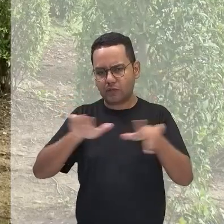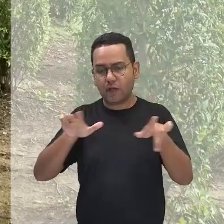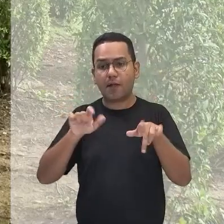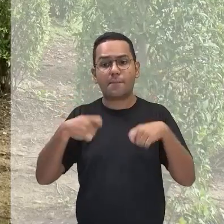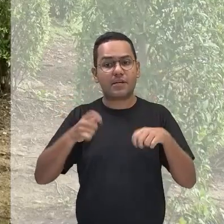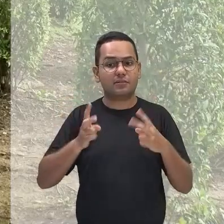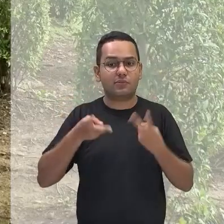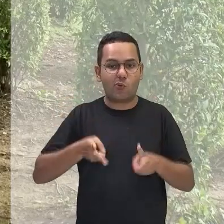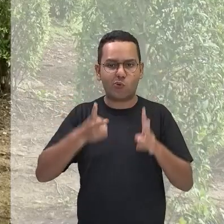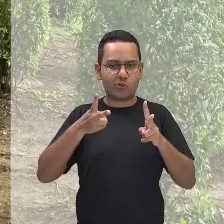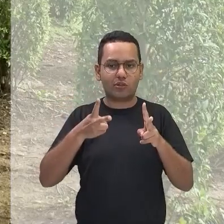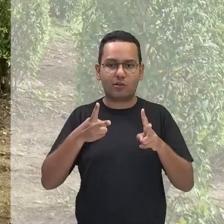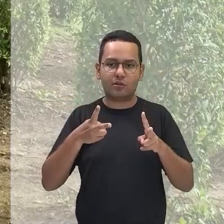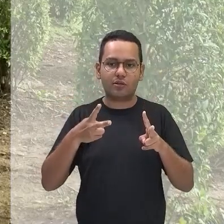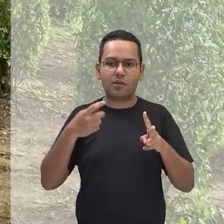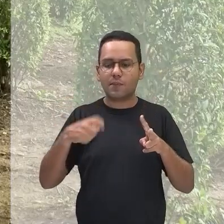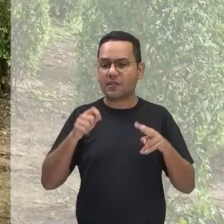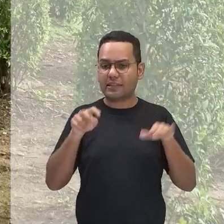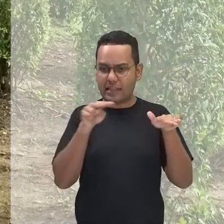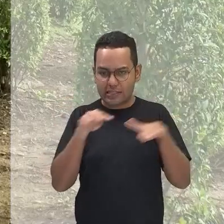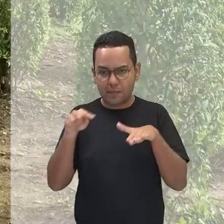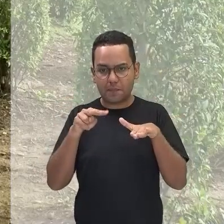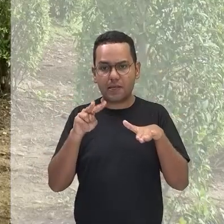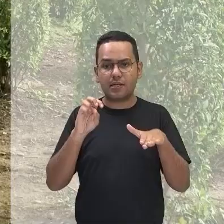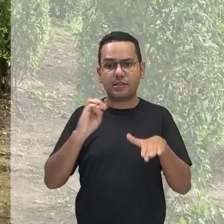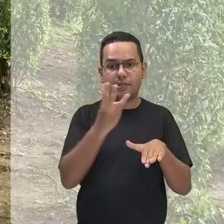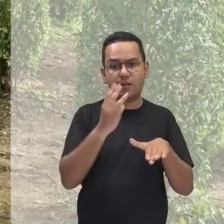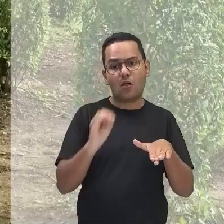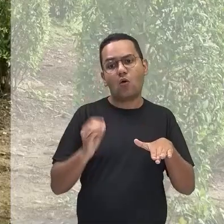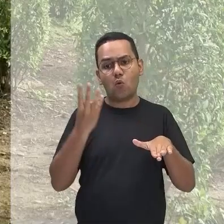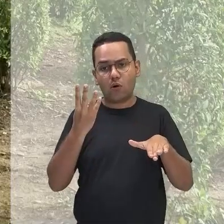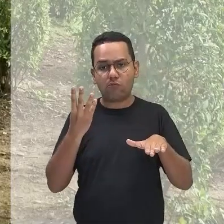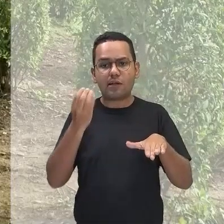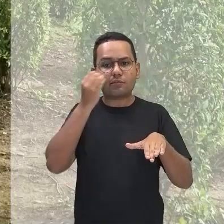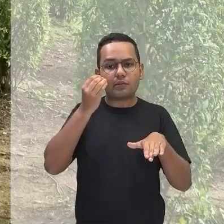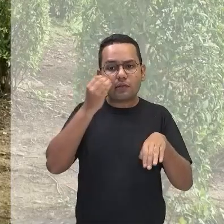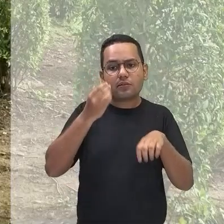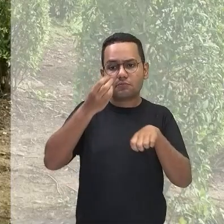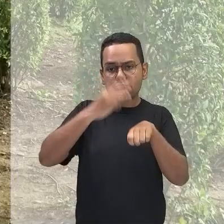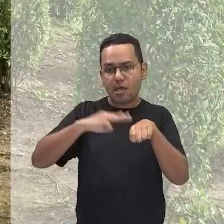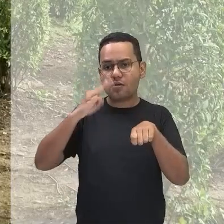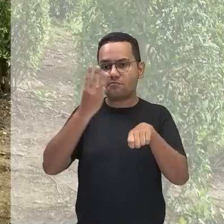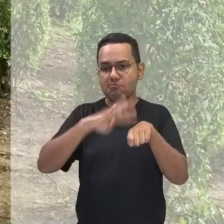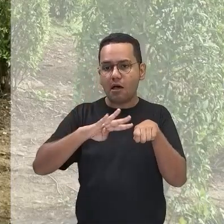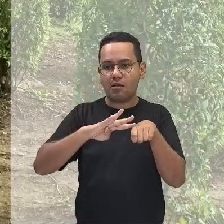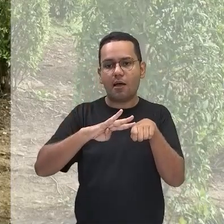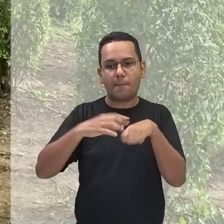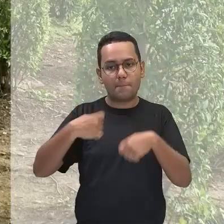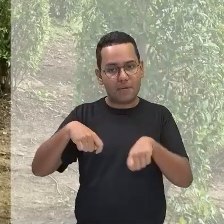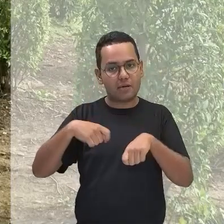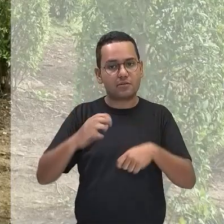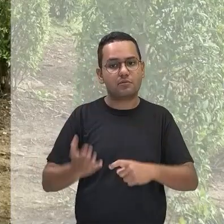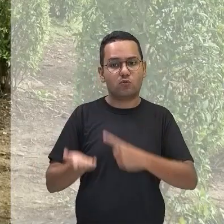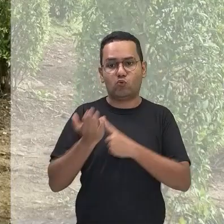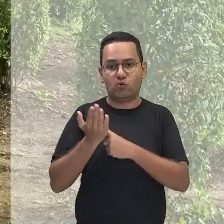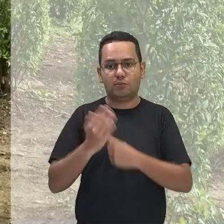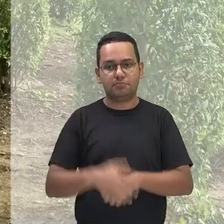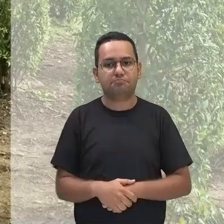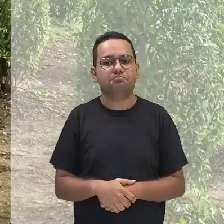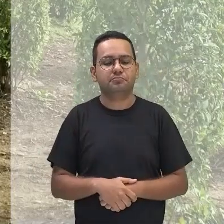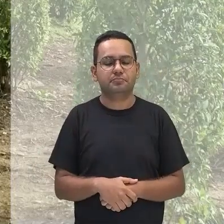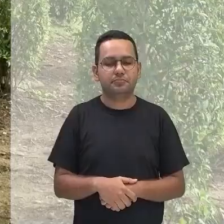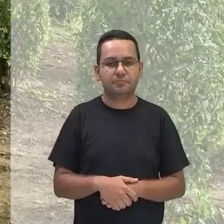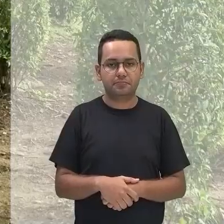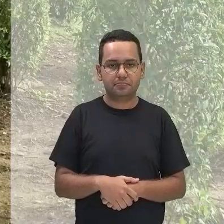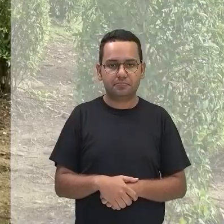menos 3, 4 vezes na semana, para que você possa ter esses benefícios. Beleza? Independente de qual seja, né? Tá bom?